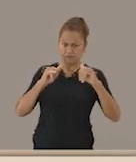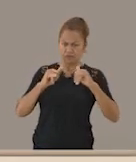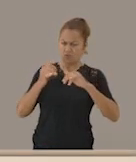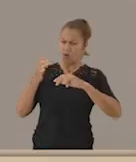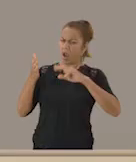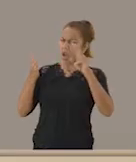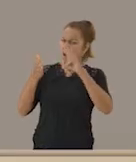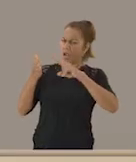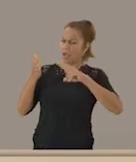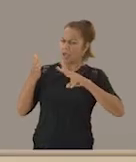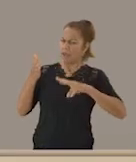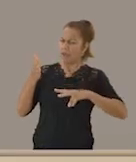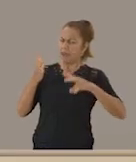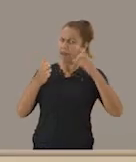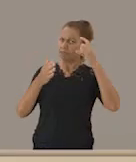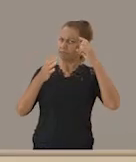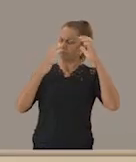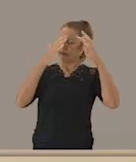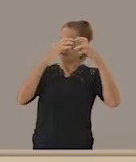partes.